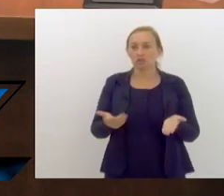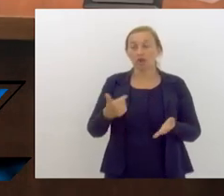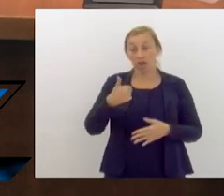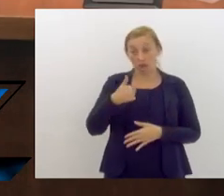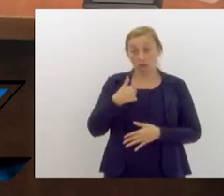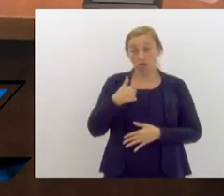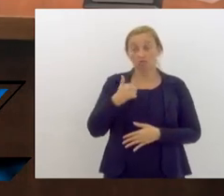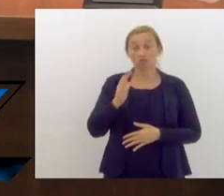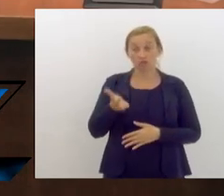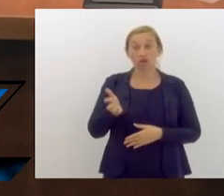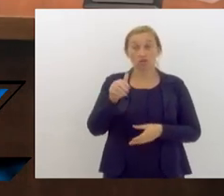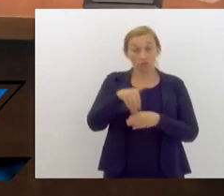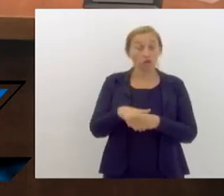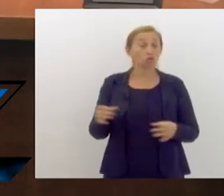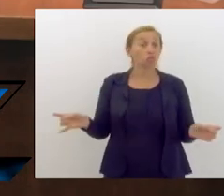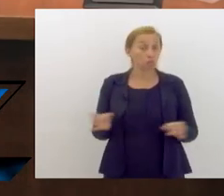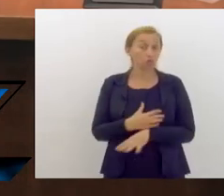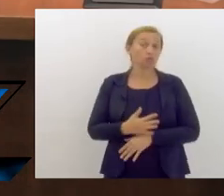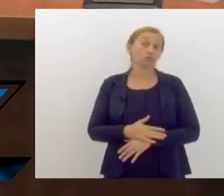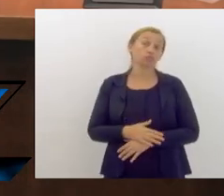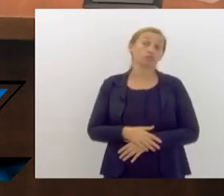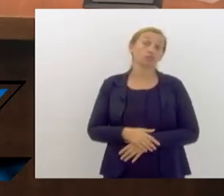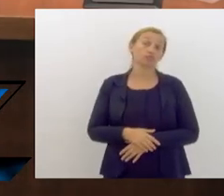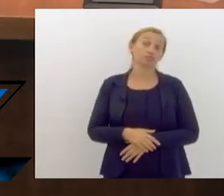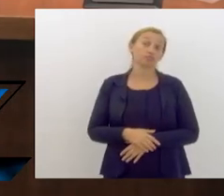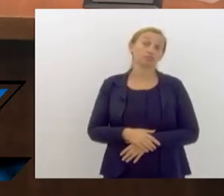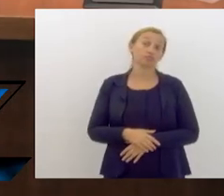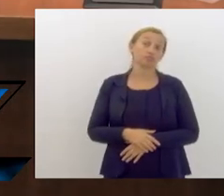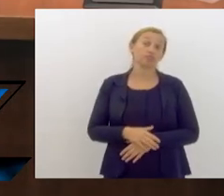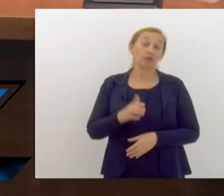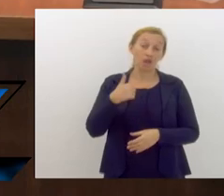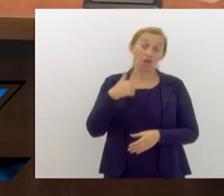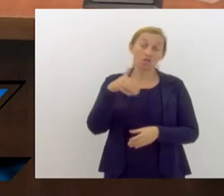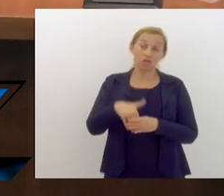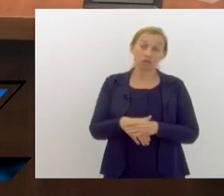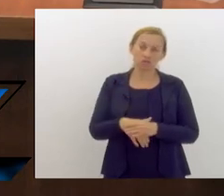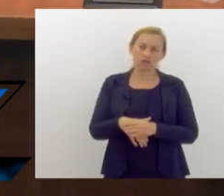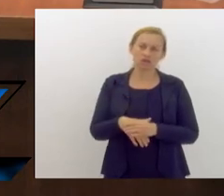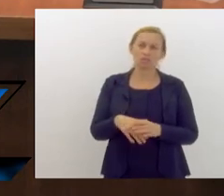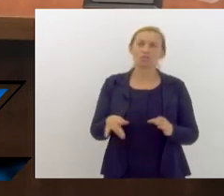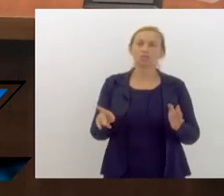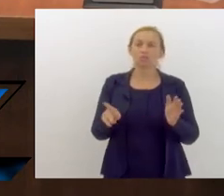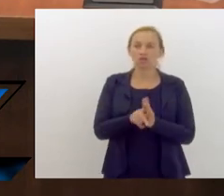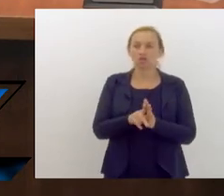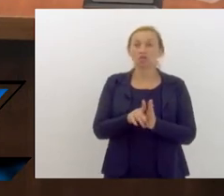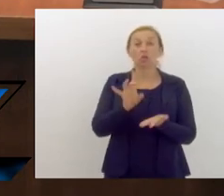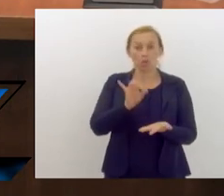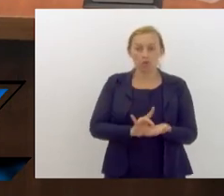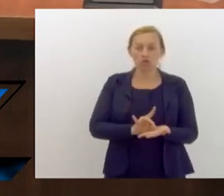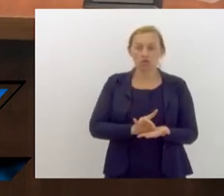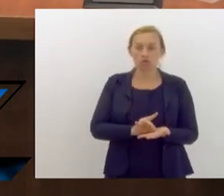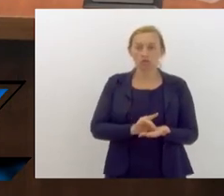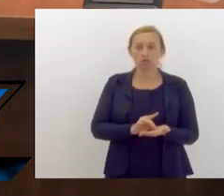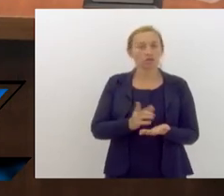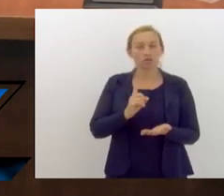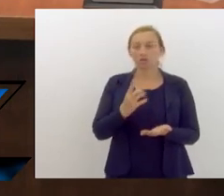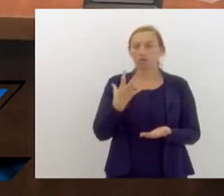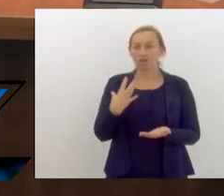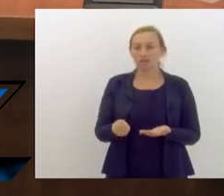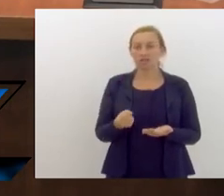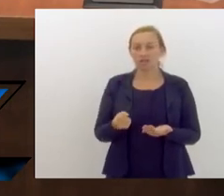meu voto pronto eu tava voltando a favor do projeto original porque Eu discordo do